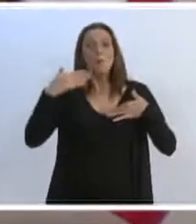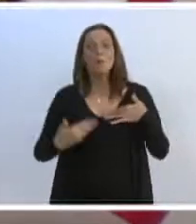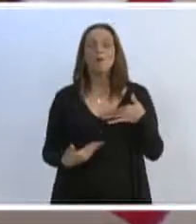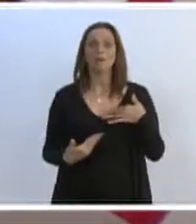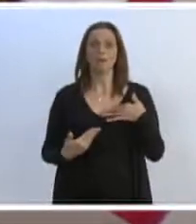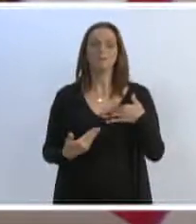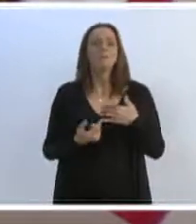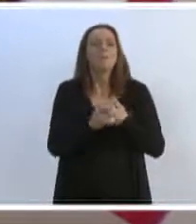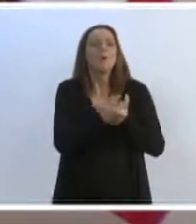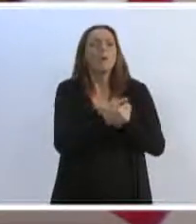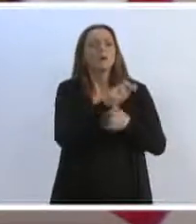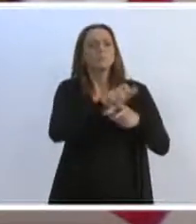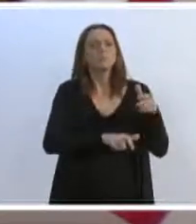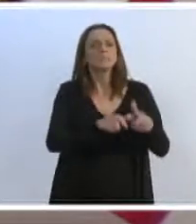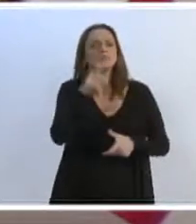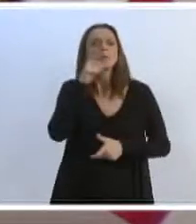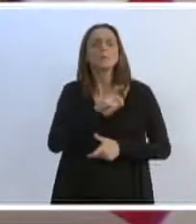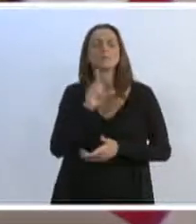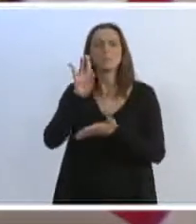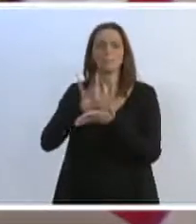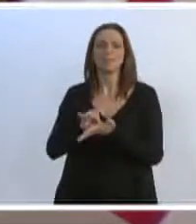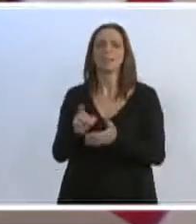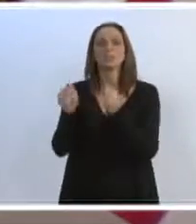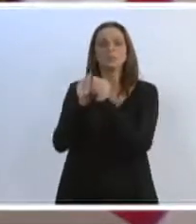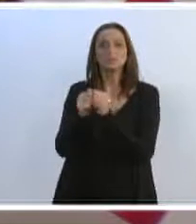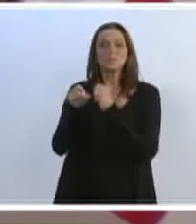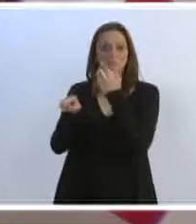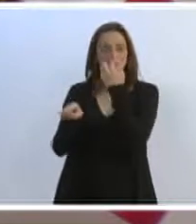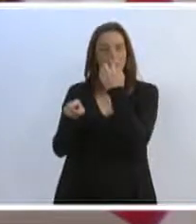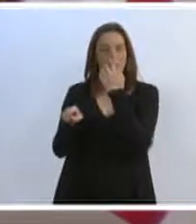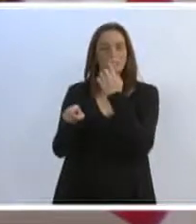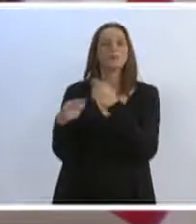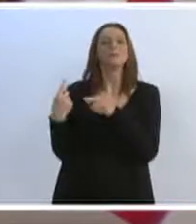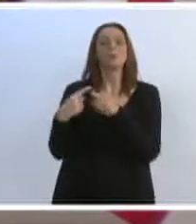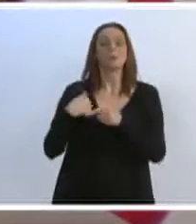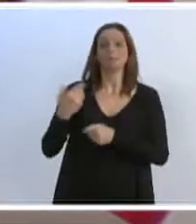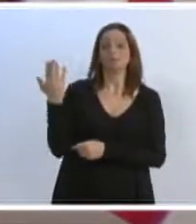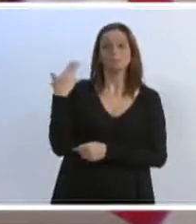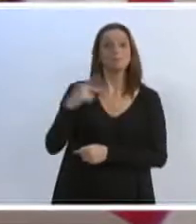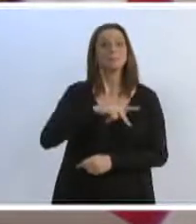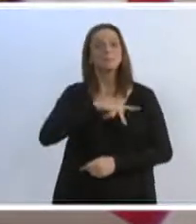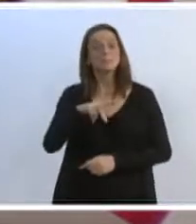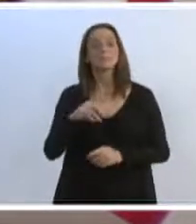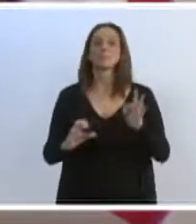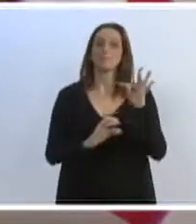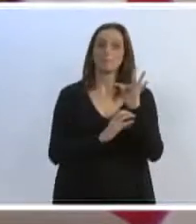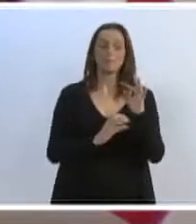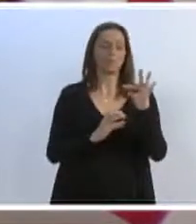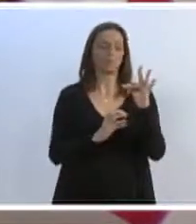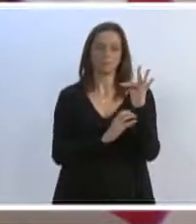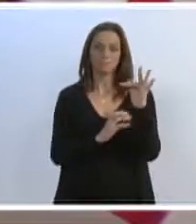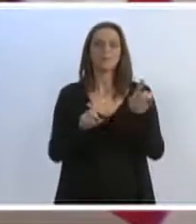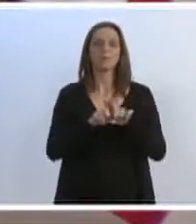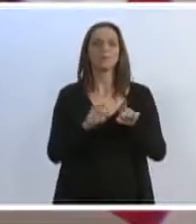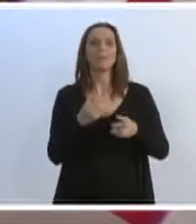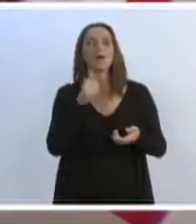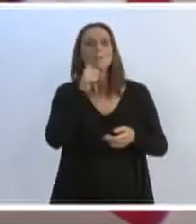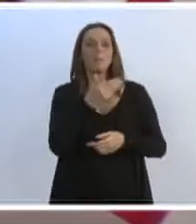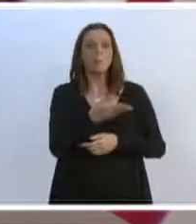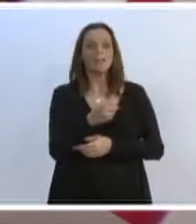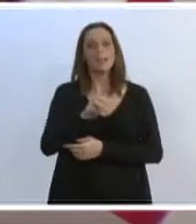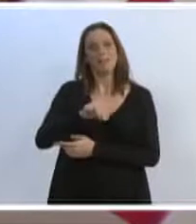criança. Estar ombreados por homens como o senhor Félix Tais e o Vitor Sassi, eu